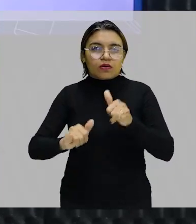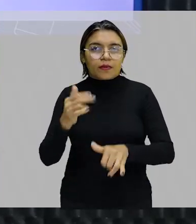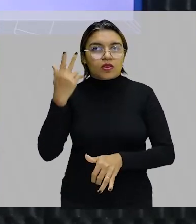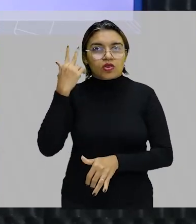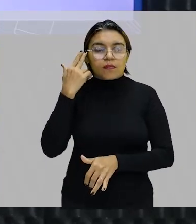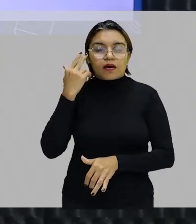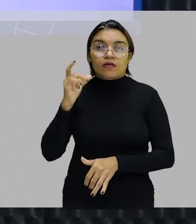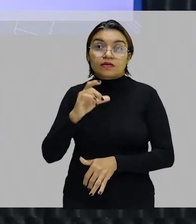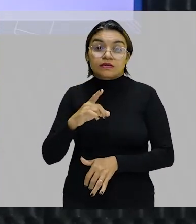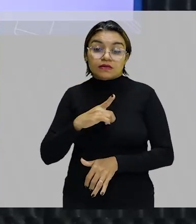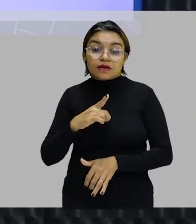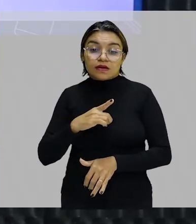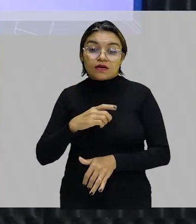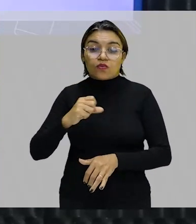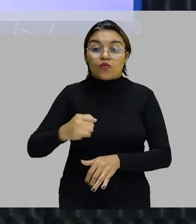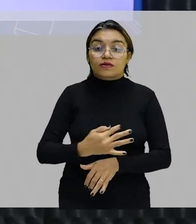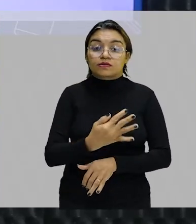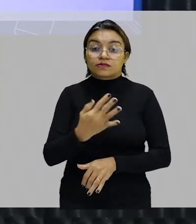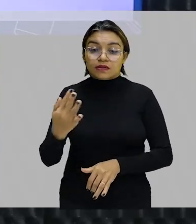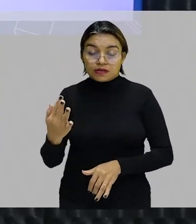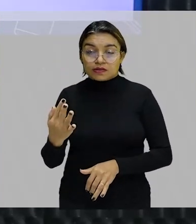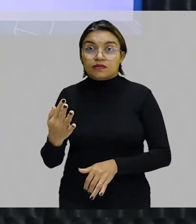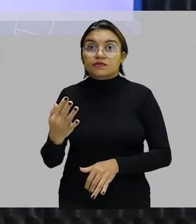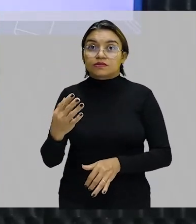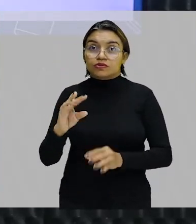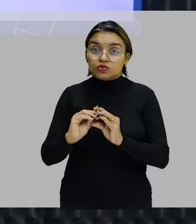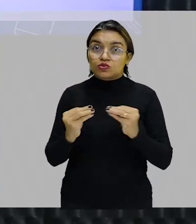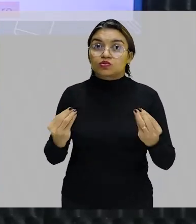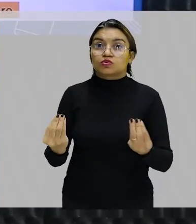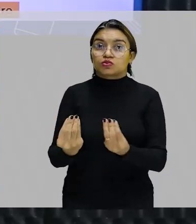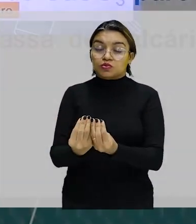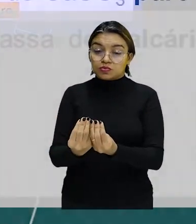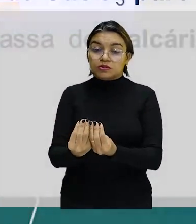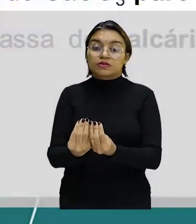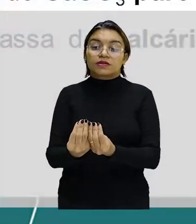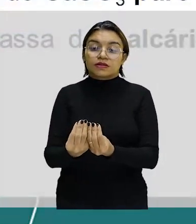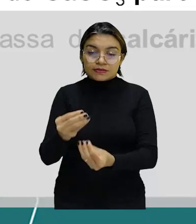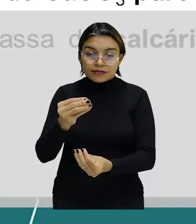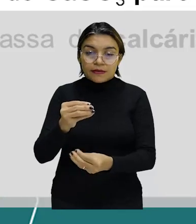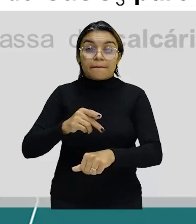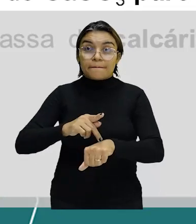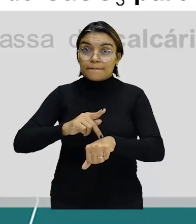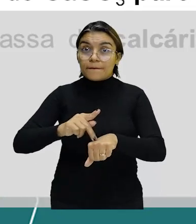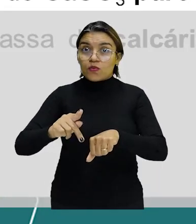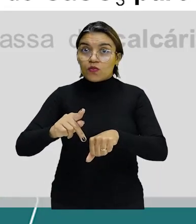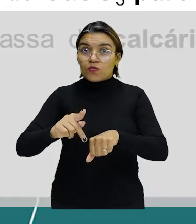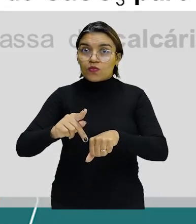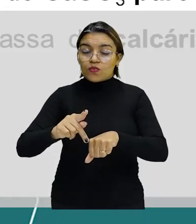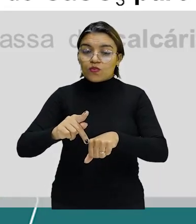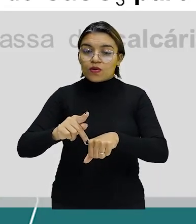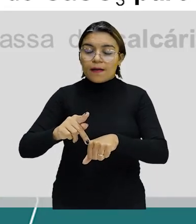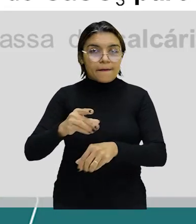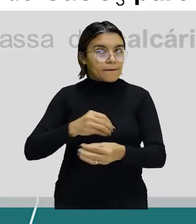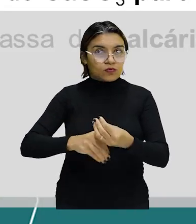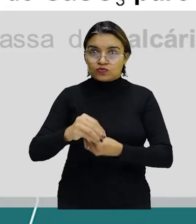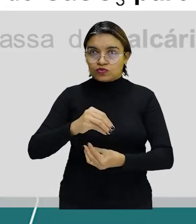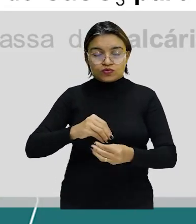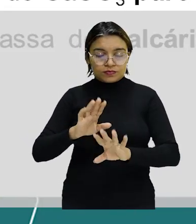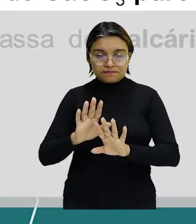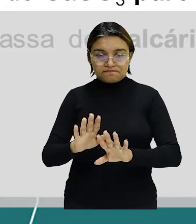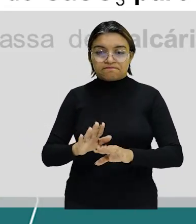teremos sempre quantidade de substâncias puras. Então, olha só como vamos resolver. Bom,